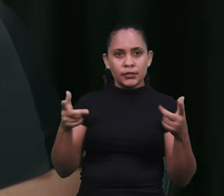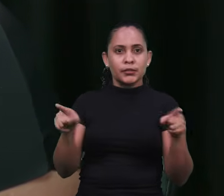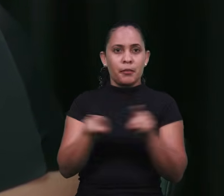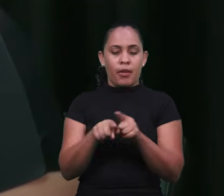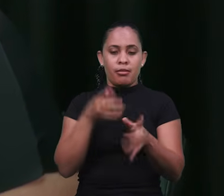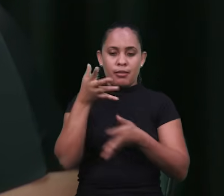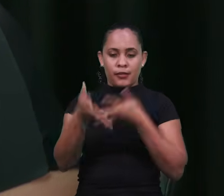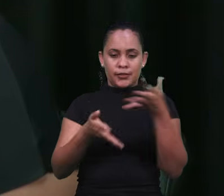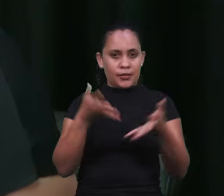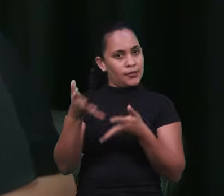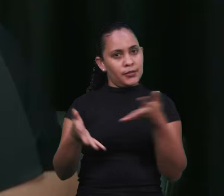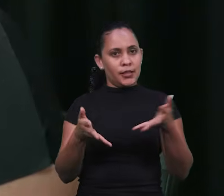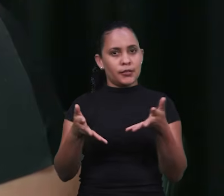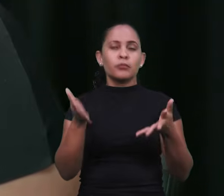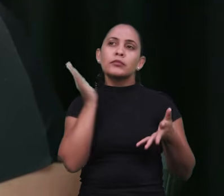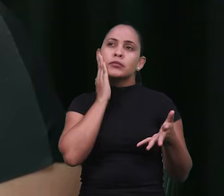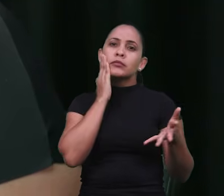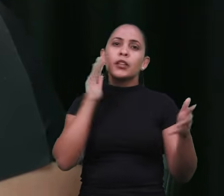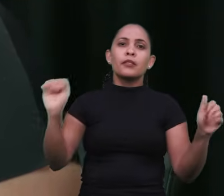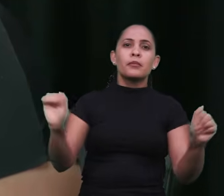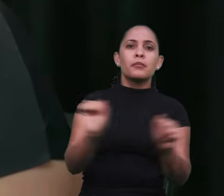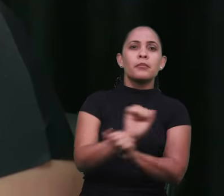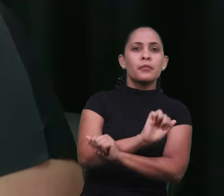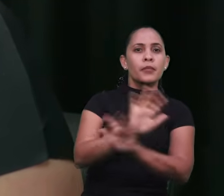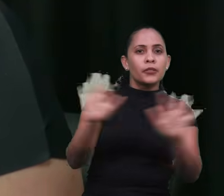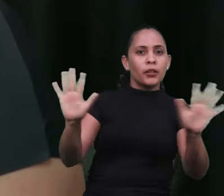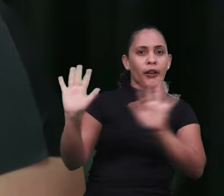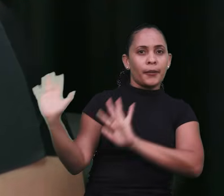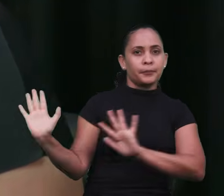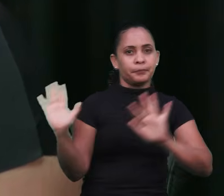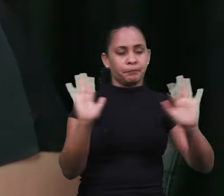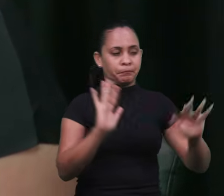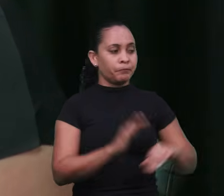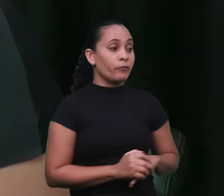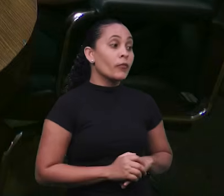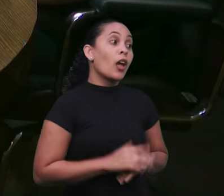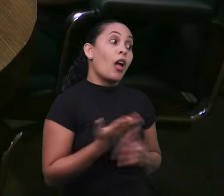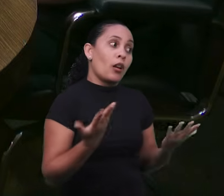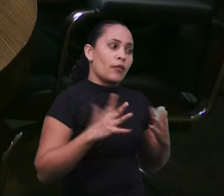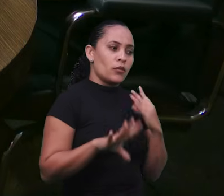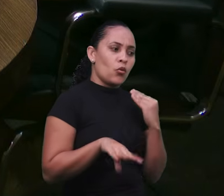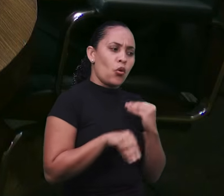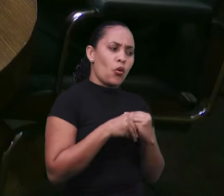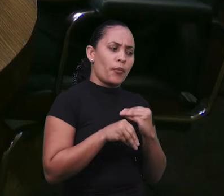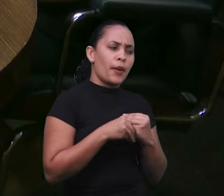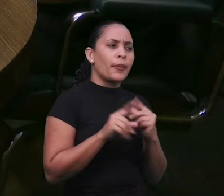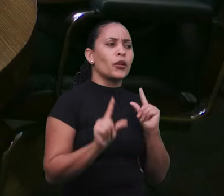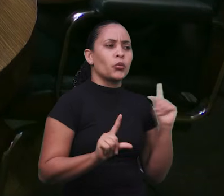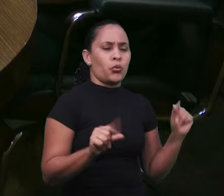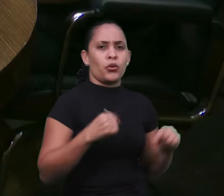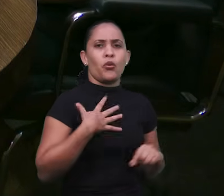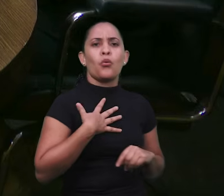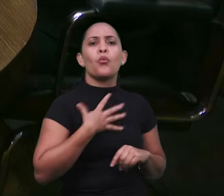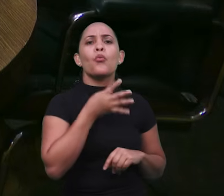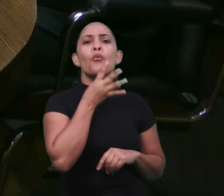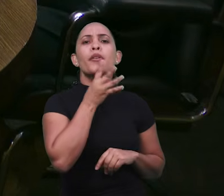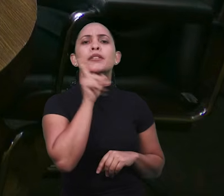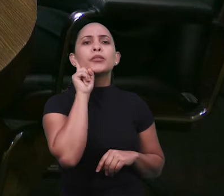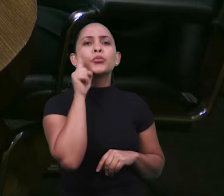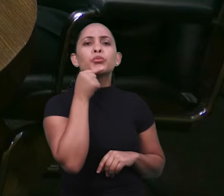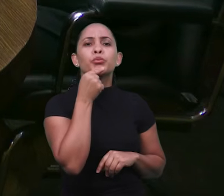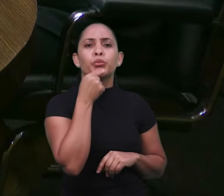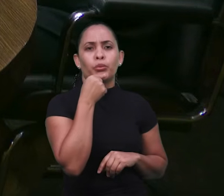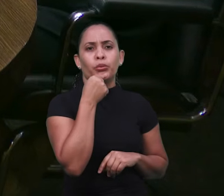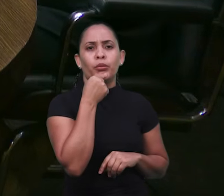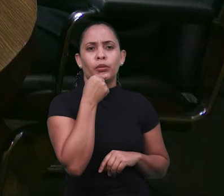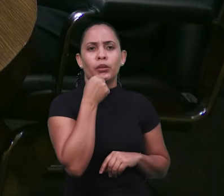na sinalização como fica mais claro, né? Fica muito mais claro. Não, só fazer um complemento que você falou sobre a questão de conhecer o surdo.